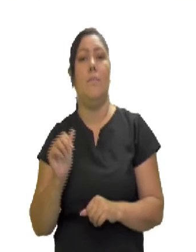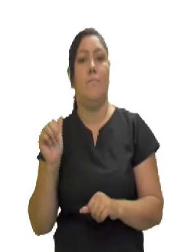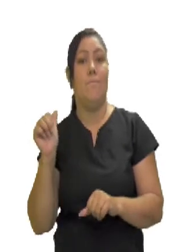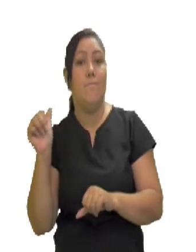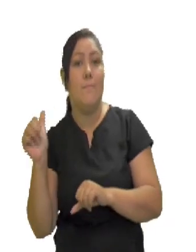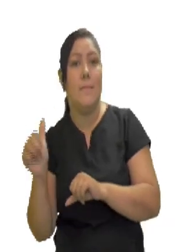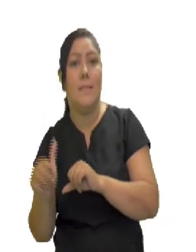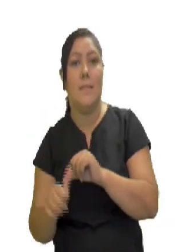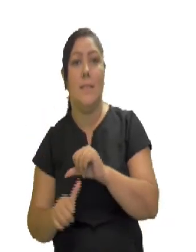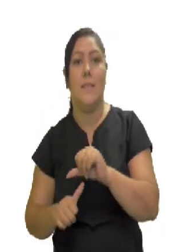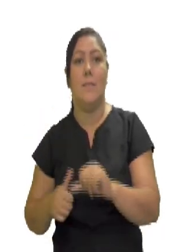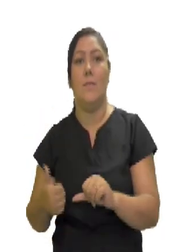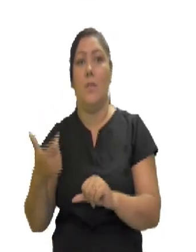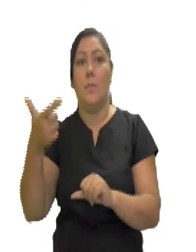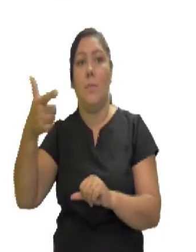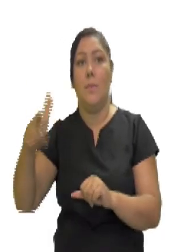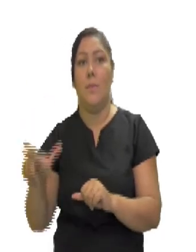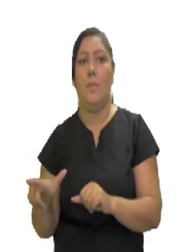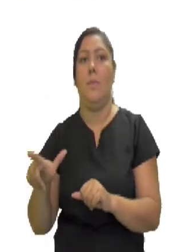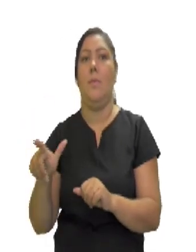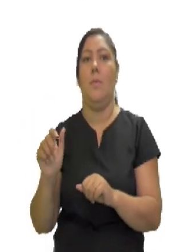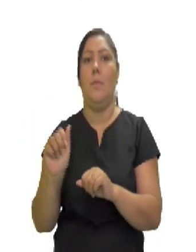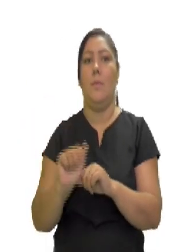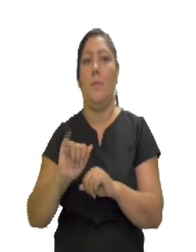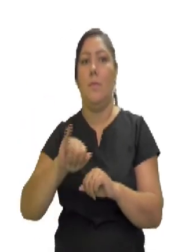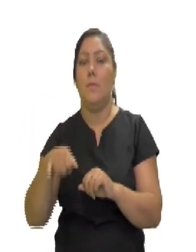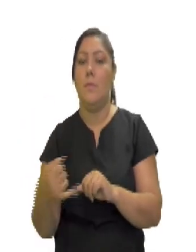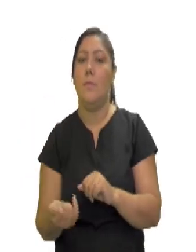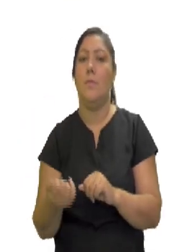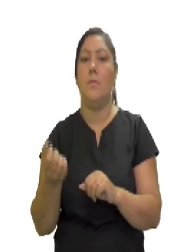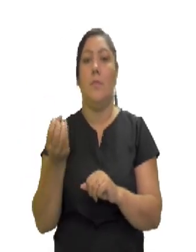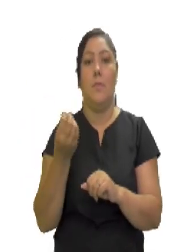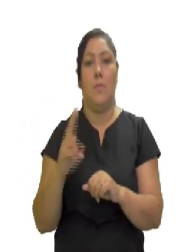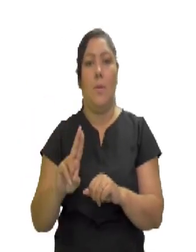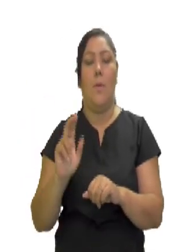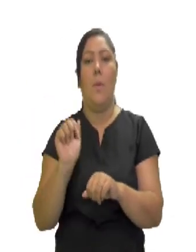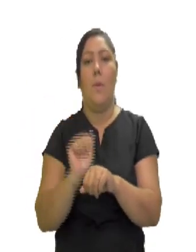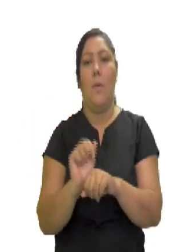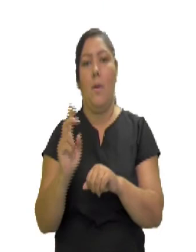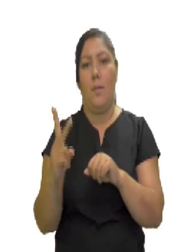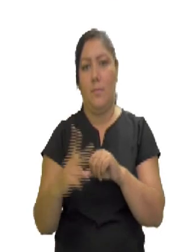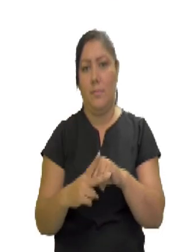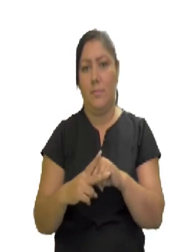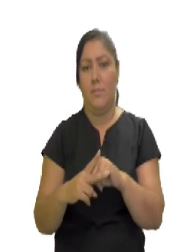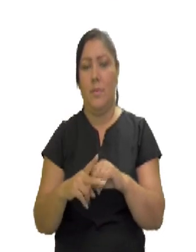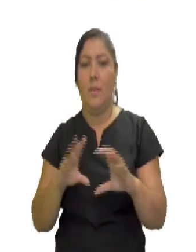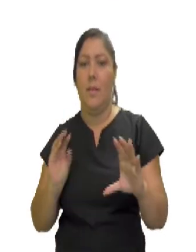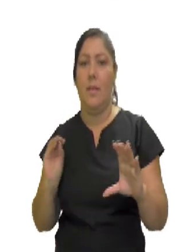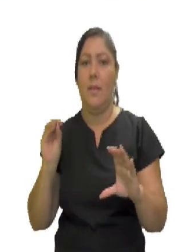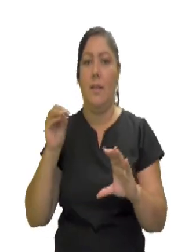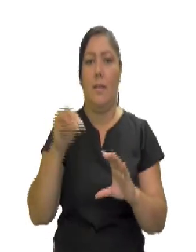advérbio, acrescentando a eles algumas circunstâncias ou